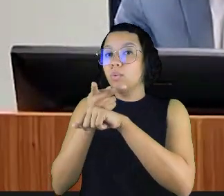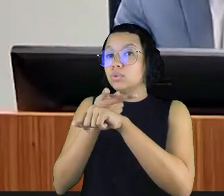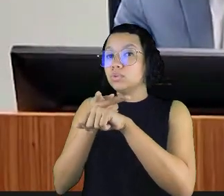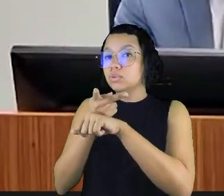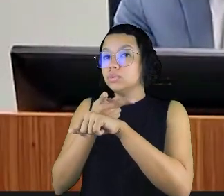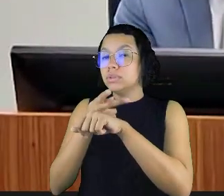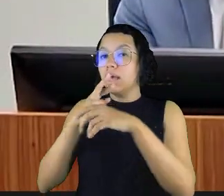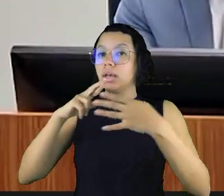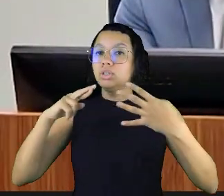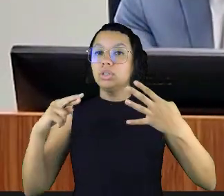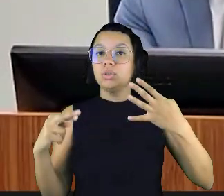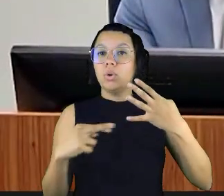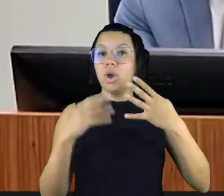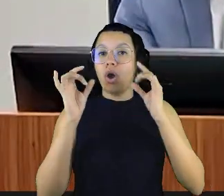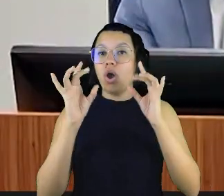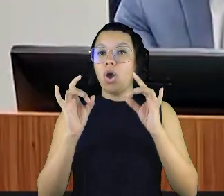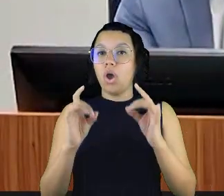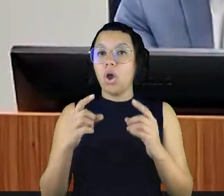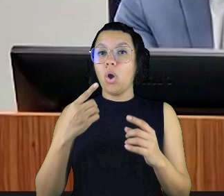1.340.553.